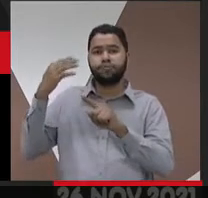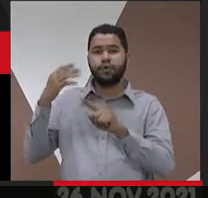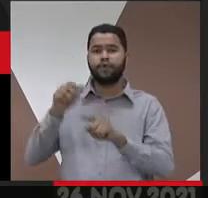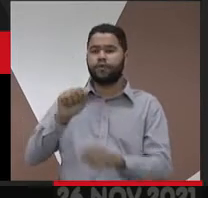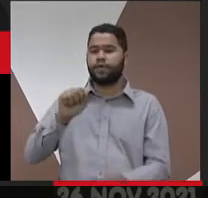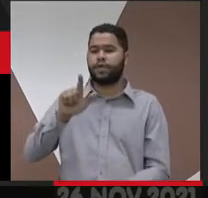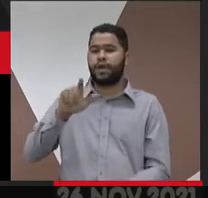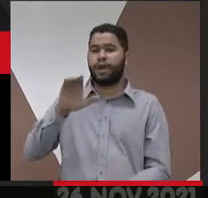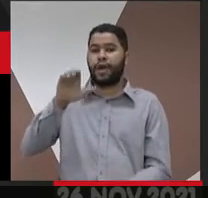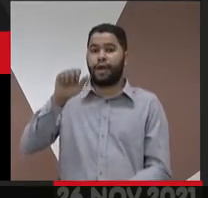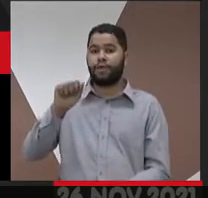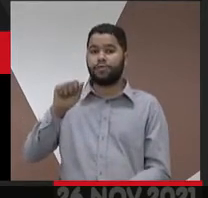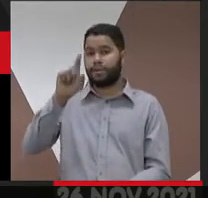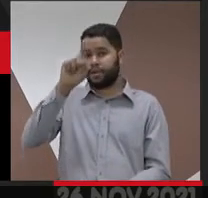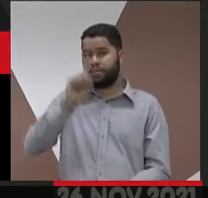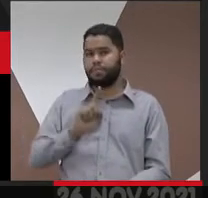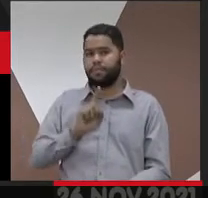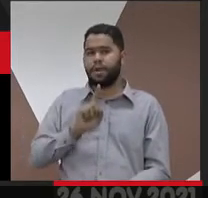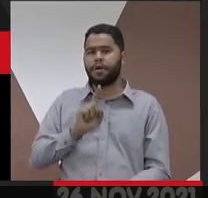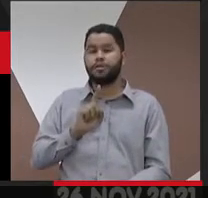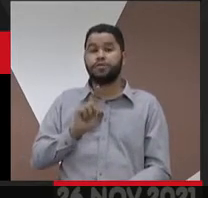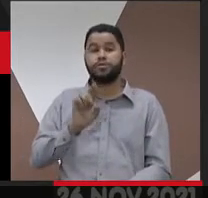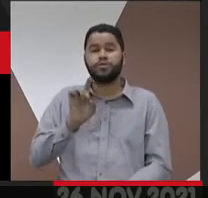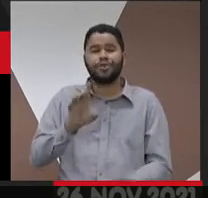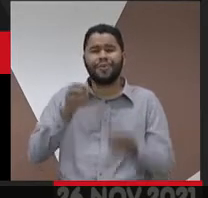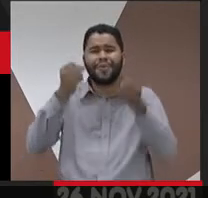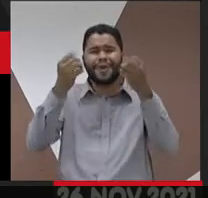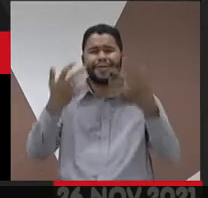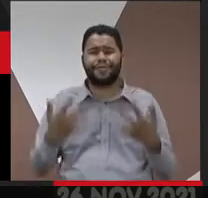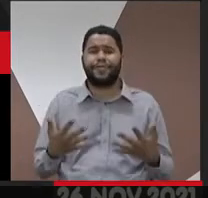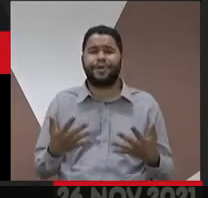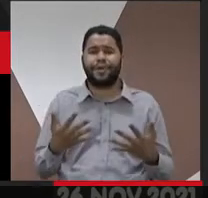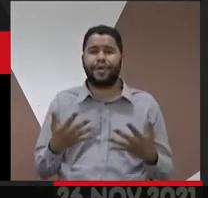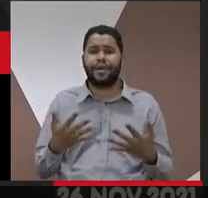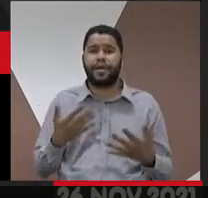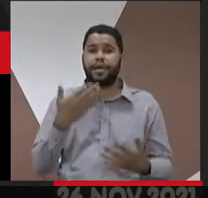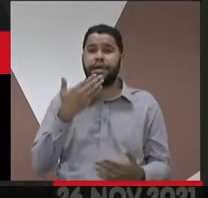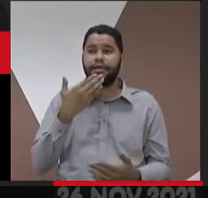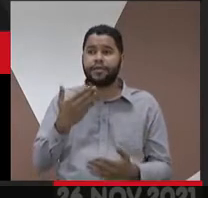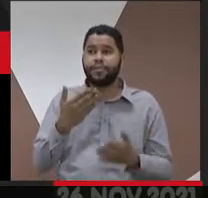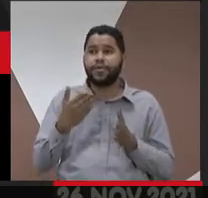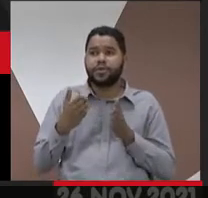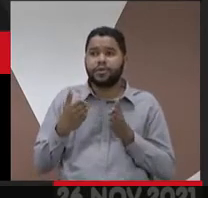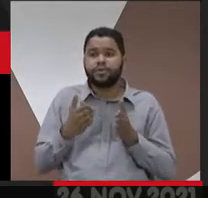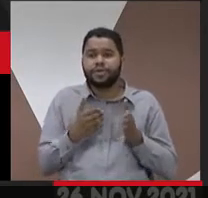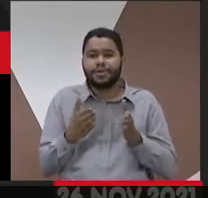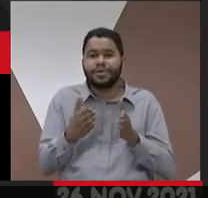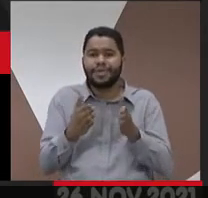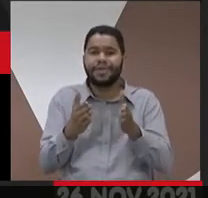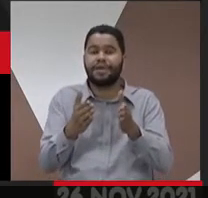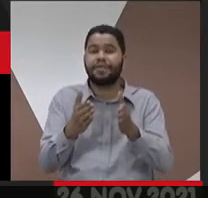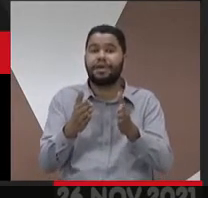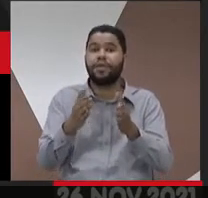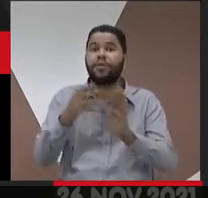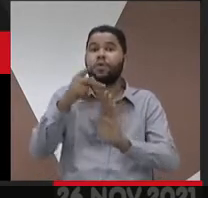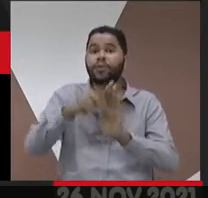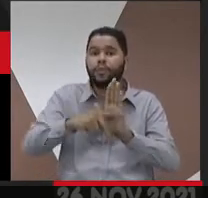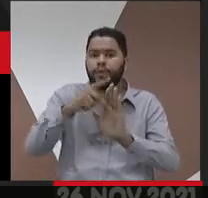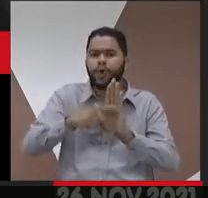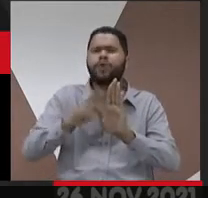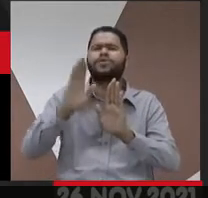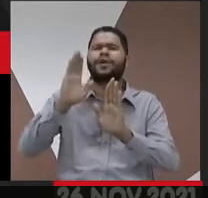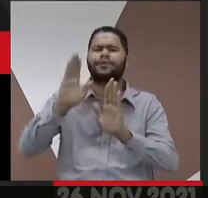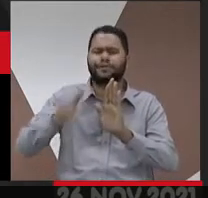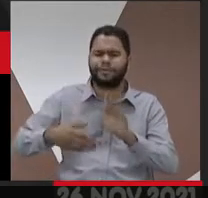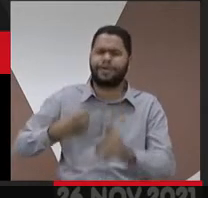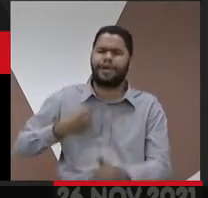amarela. Só para deixar claro, esse pedido de traçado, ele inclusive é um projeto que já